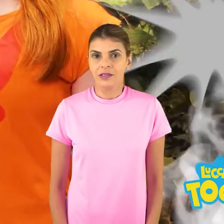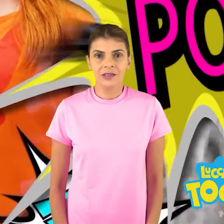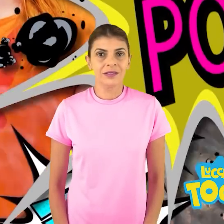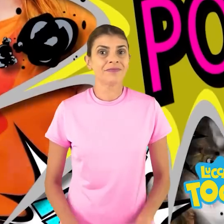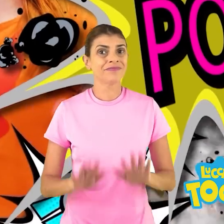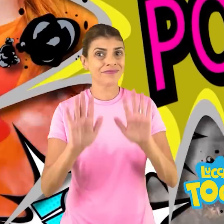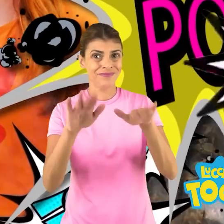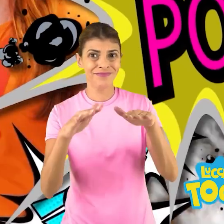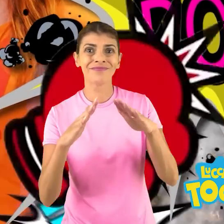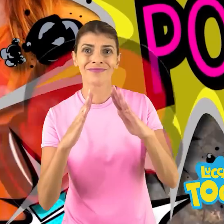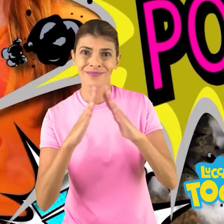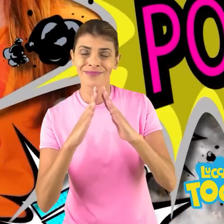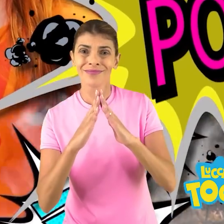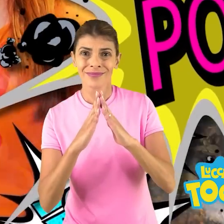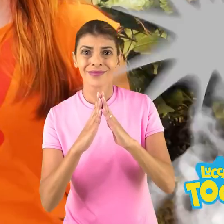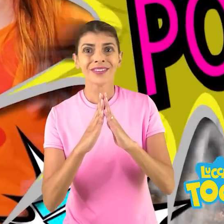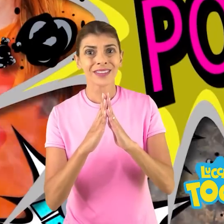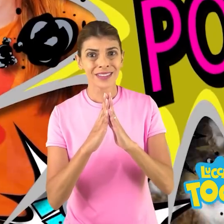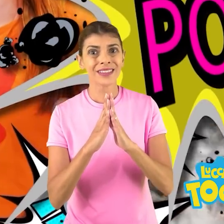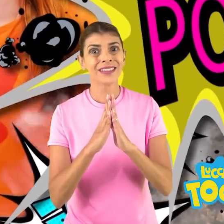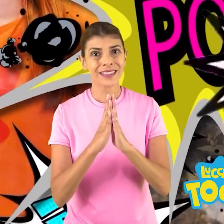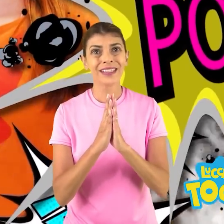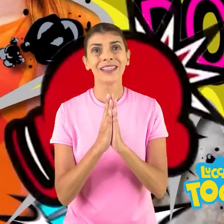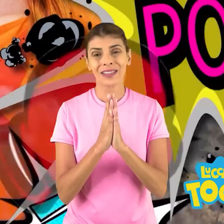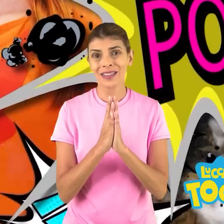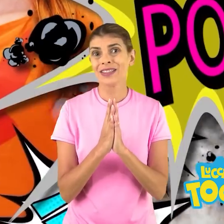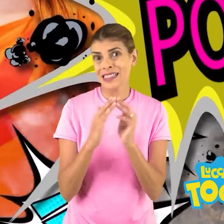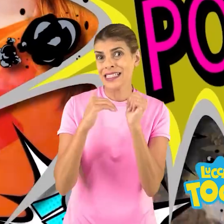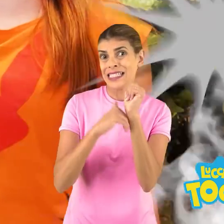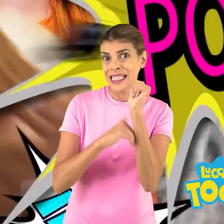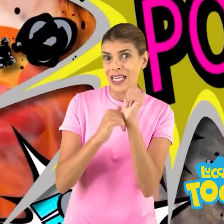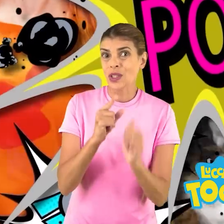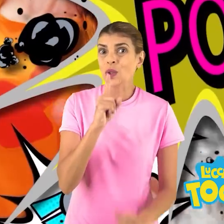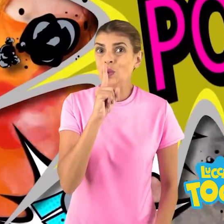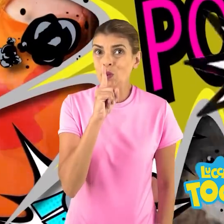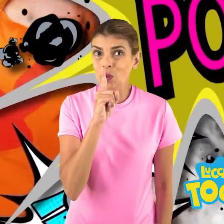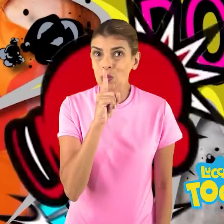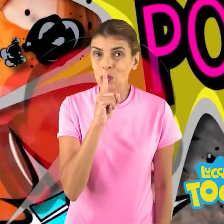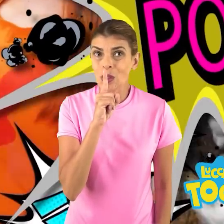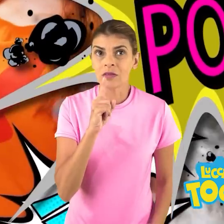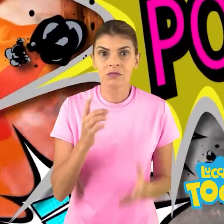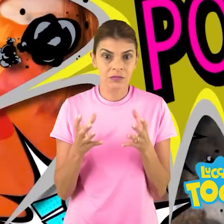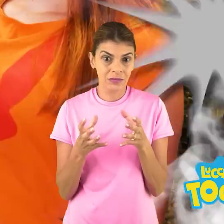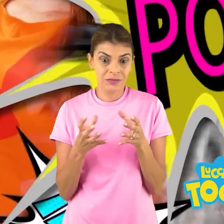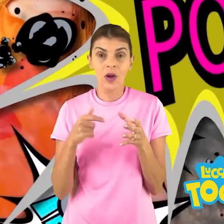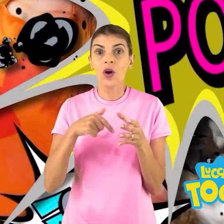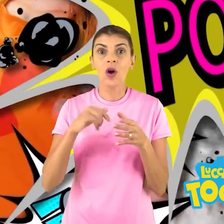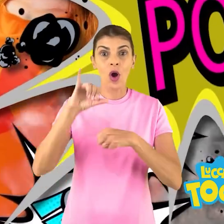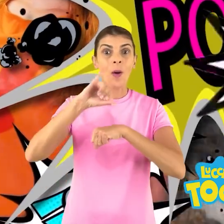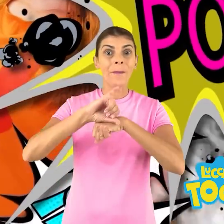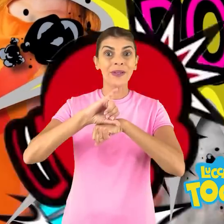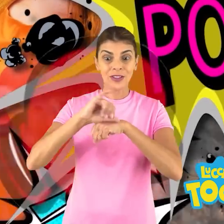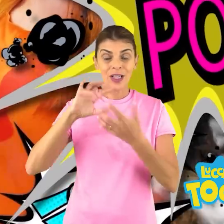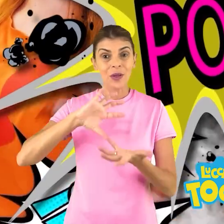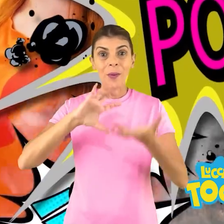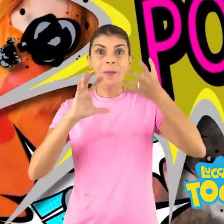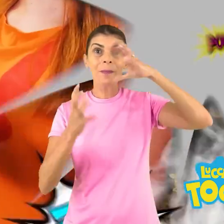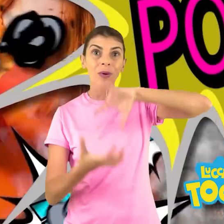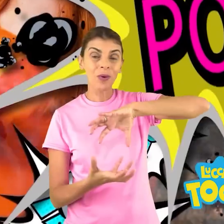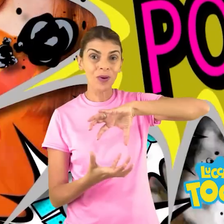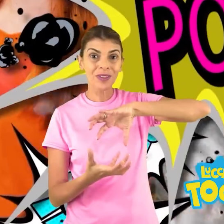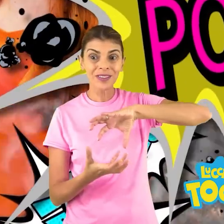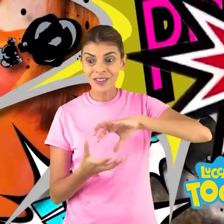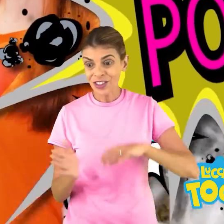Pessoal de casa, isso fica entre a gente, tá? É o nosso segredinho. O objeto do mundo reverso! Vai